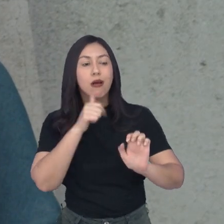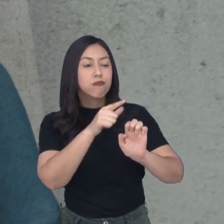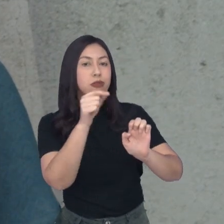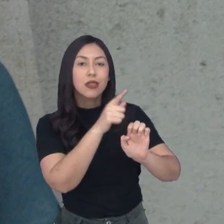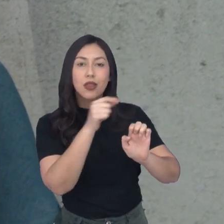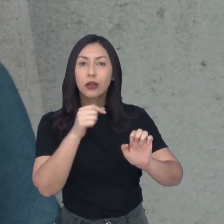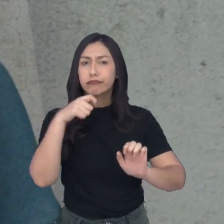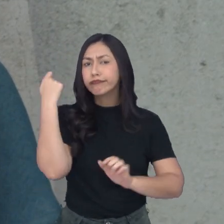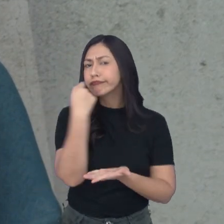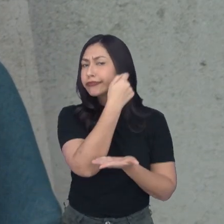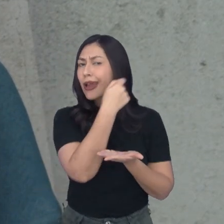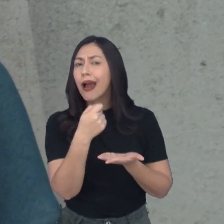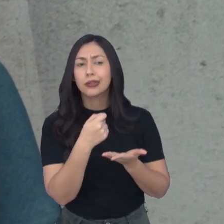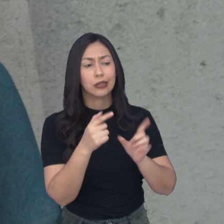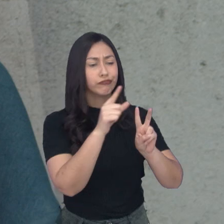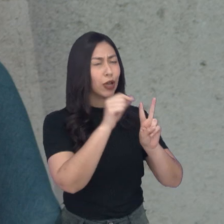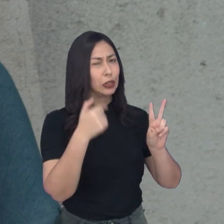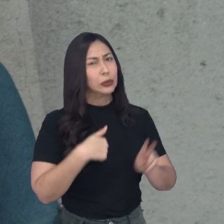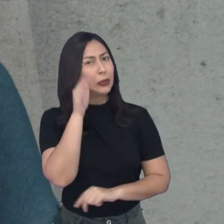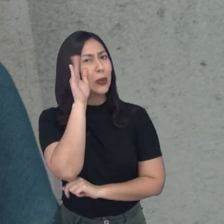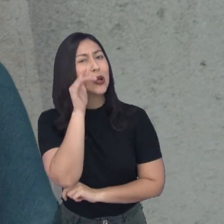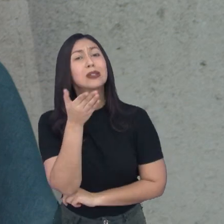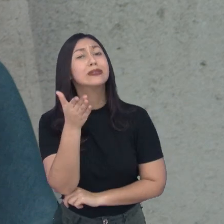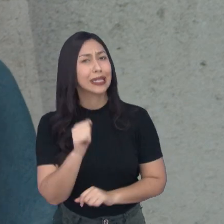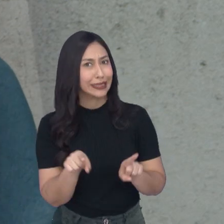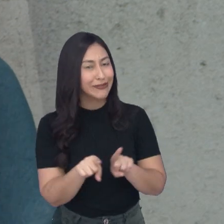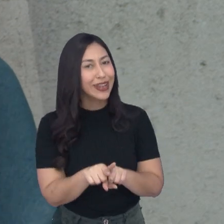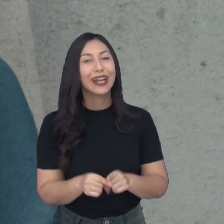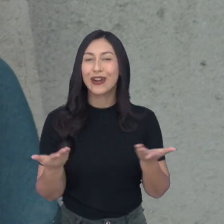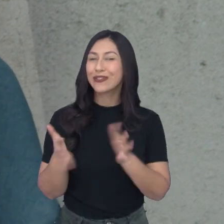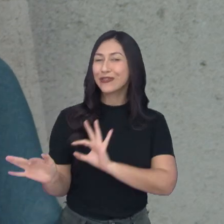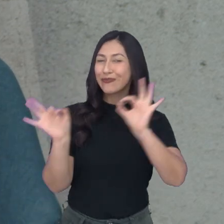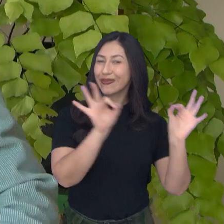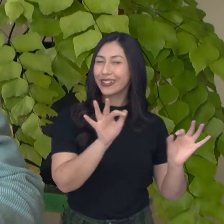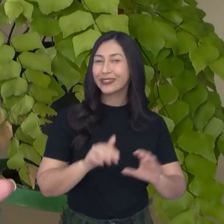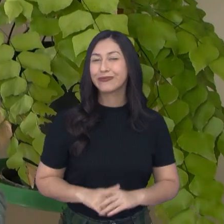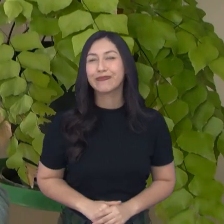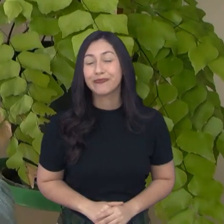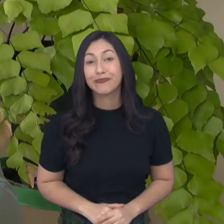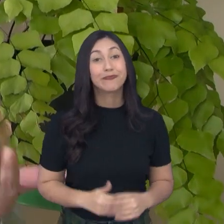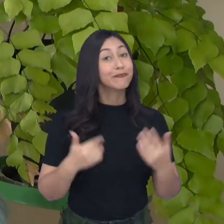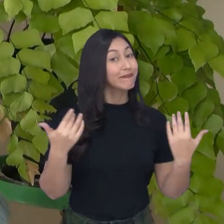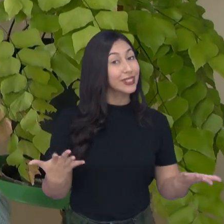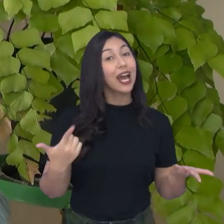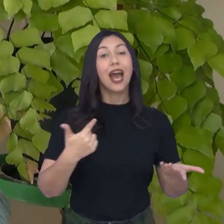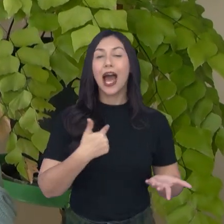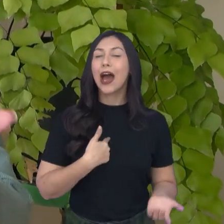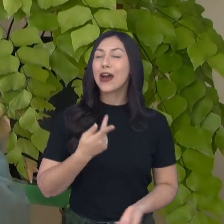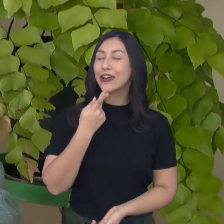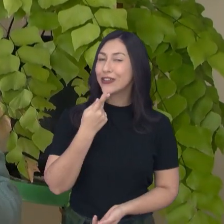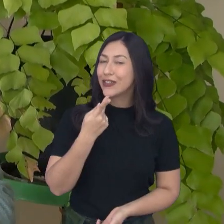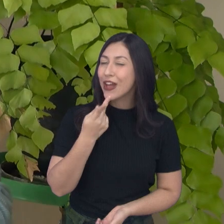vegana. Eu tô curiosa para conhecer esses produtos, viu? E você, tá também? Então vamos ver. Bom, Fernanda, como eu falei para